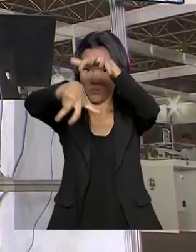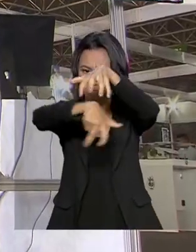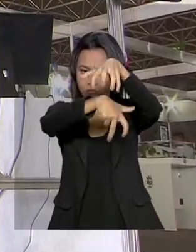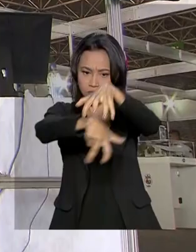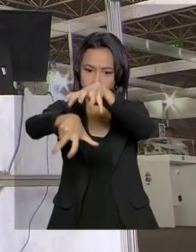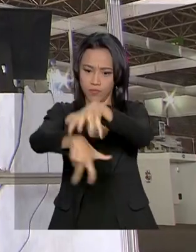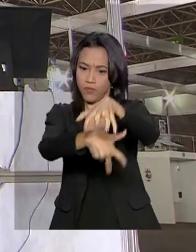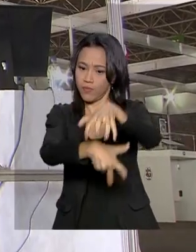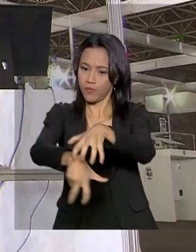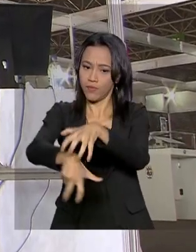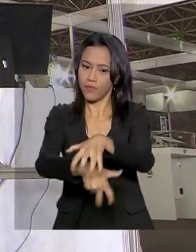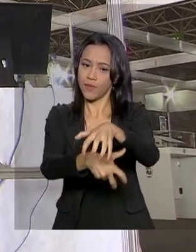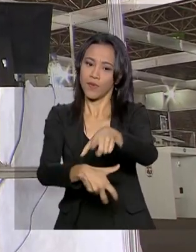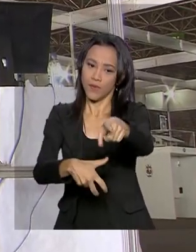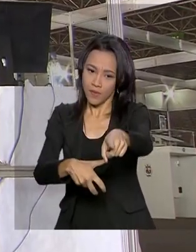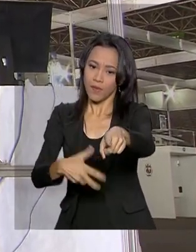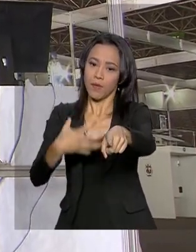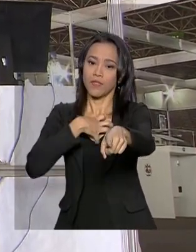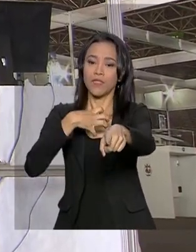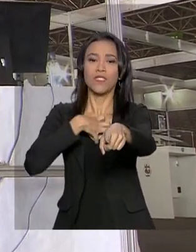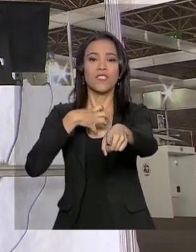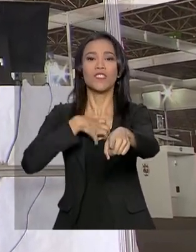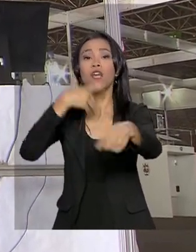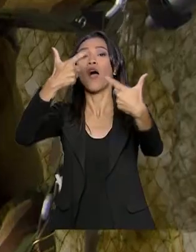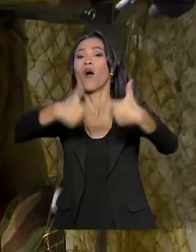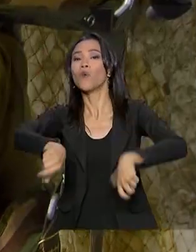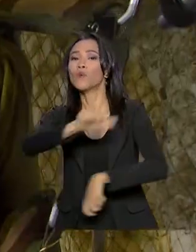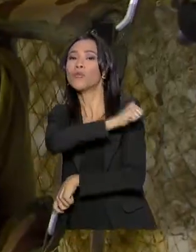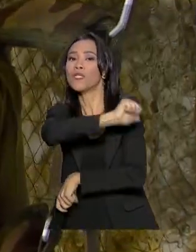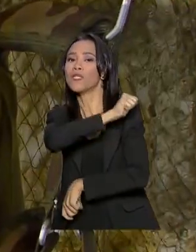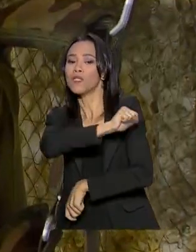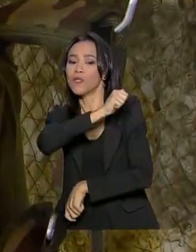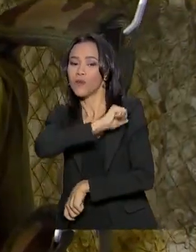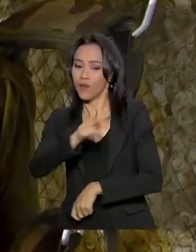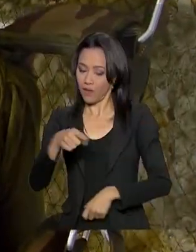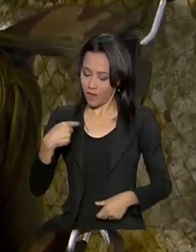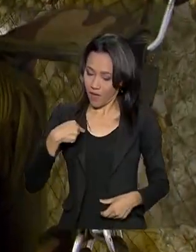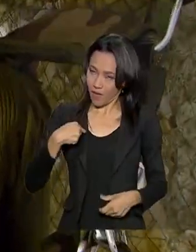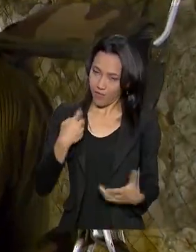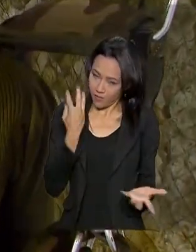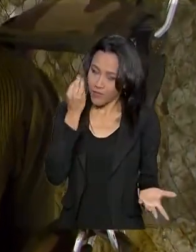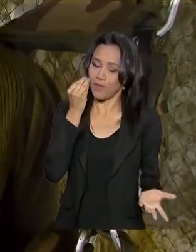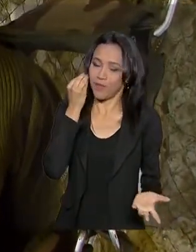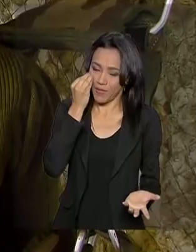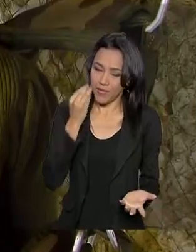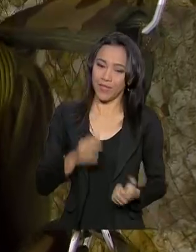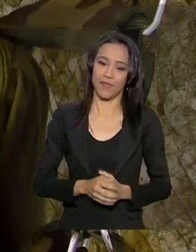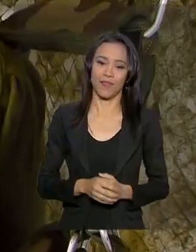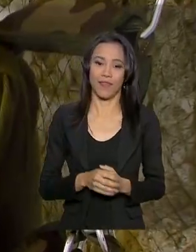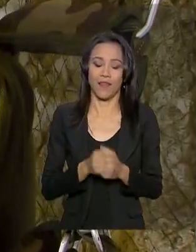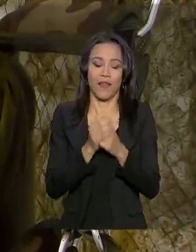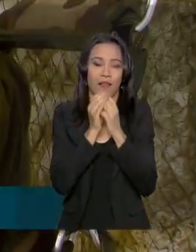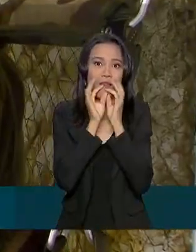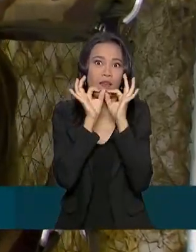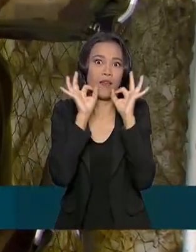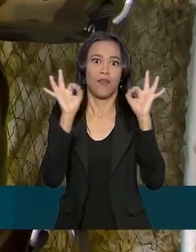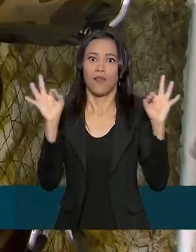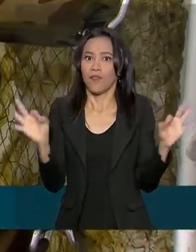o candidato a um vôo sobre o rio de janeiro e eu experimentei a sensação incrível